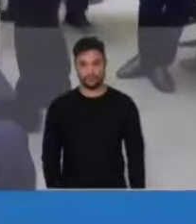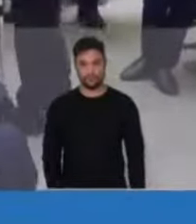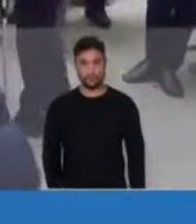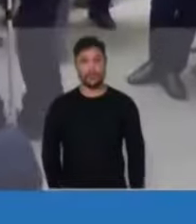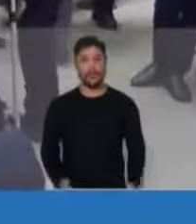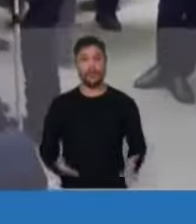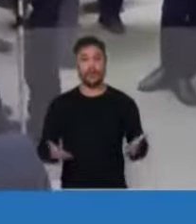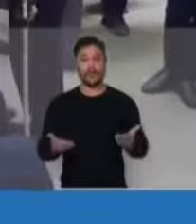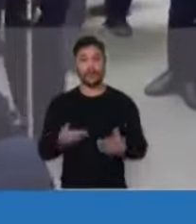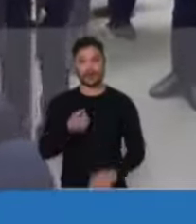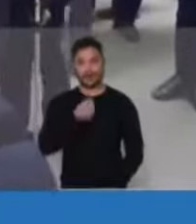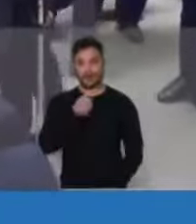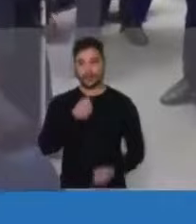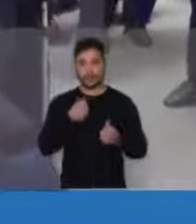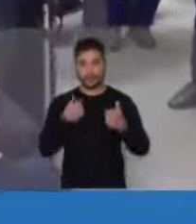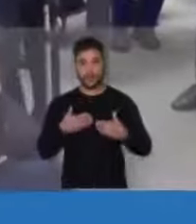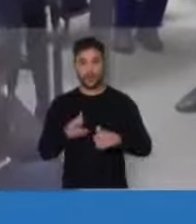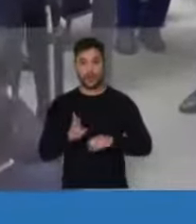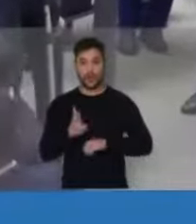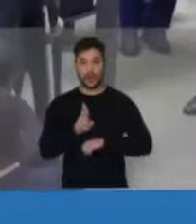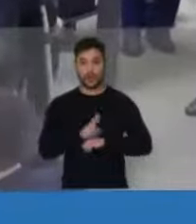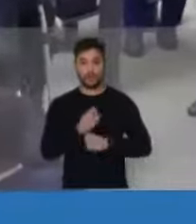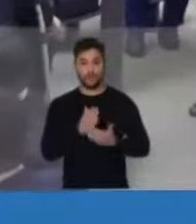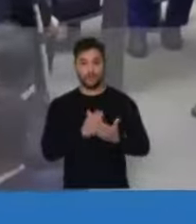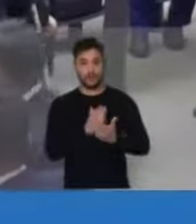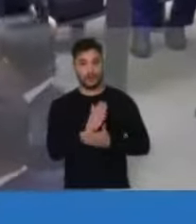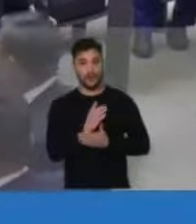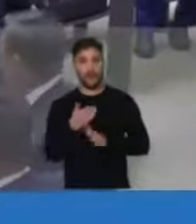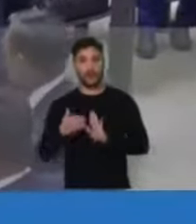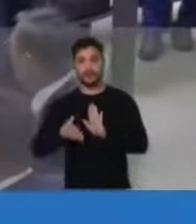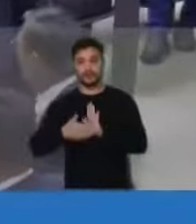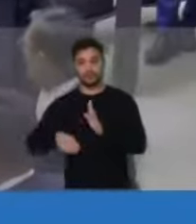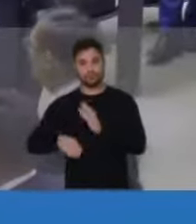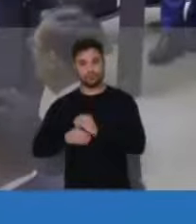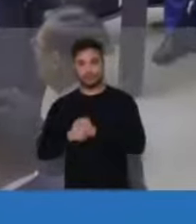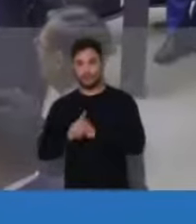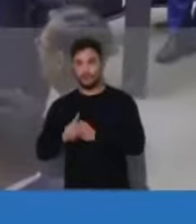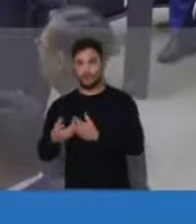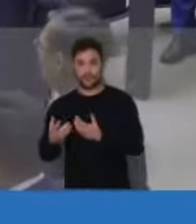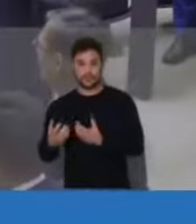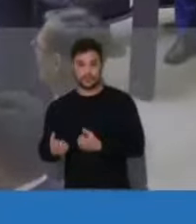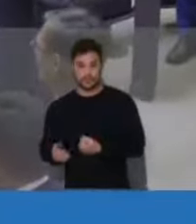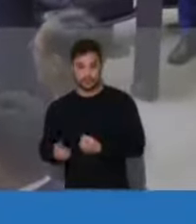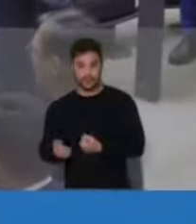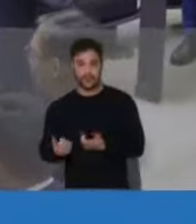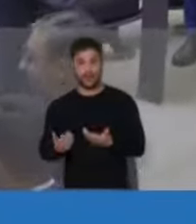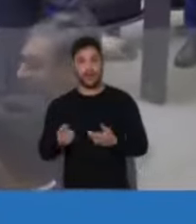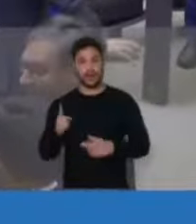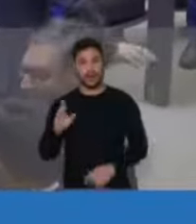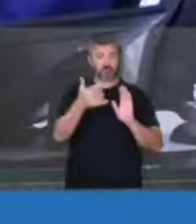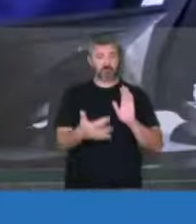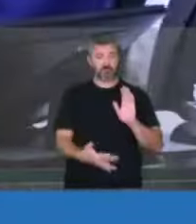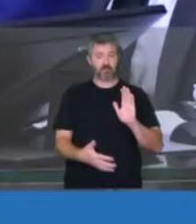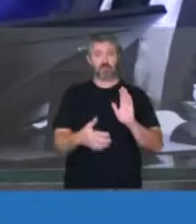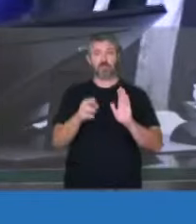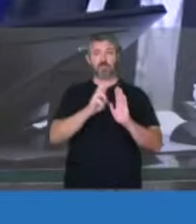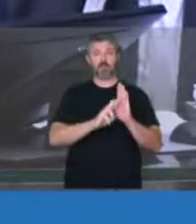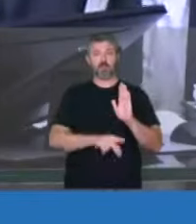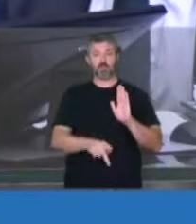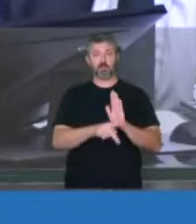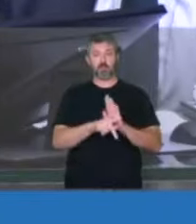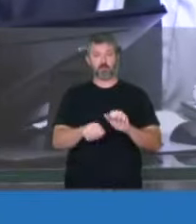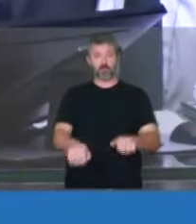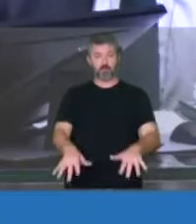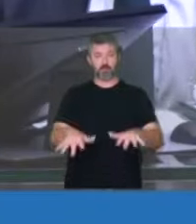utilizada pela oposição e pela própria bancada Gaúcha que defendeu isso durante os discursos no plenário mas não houve nenhum